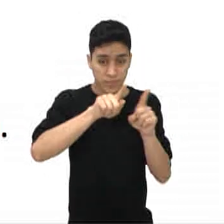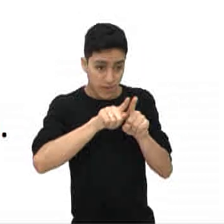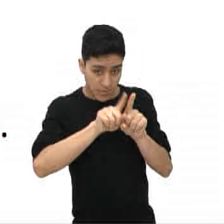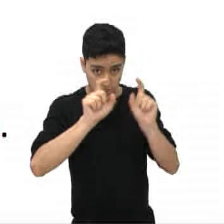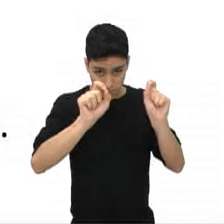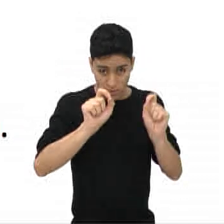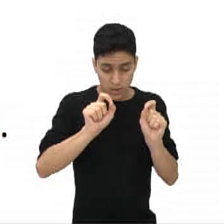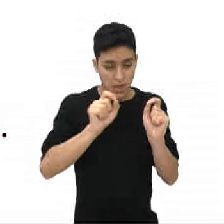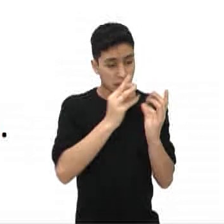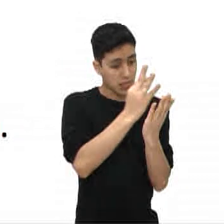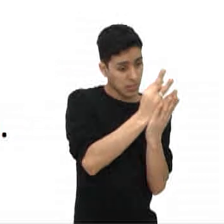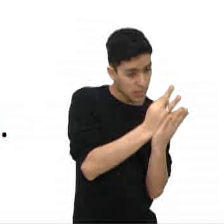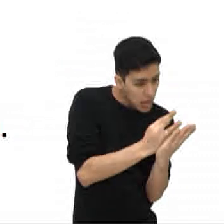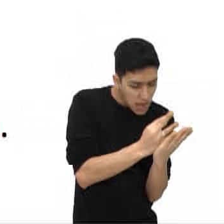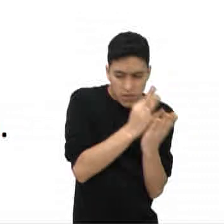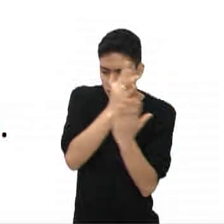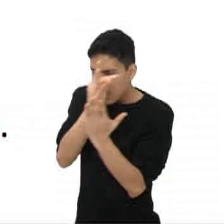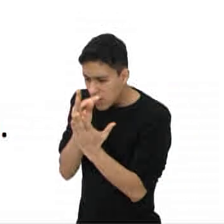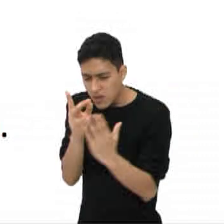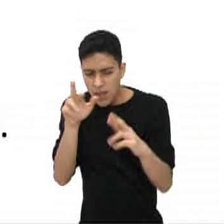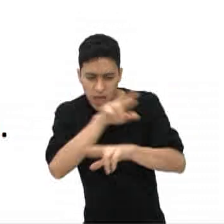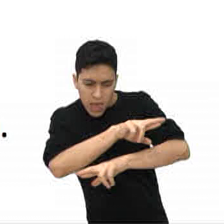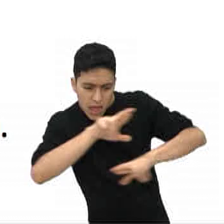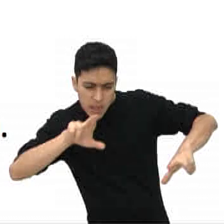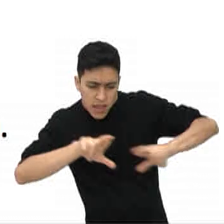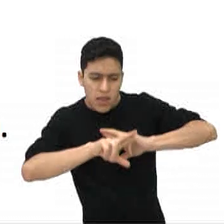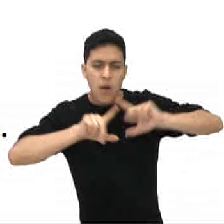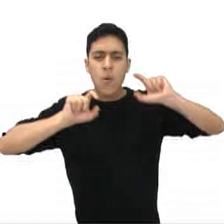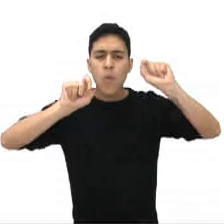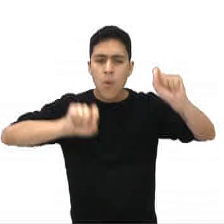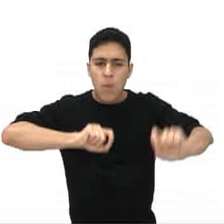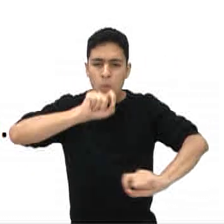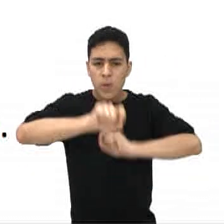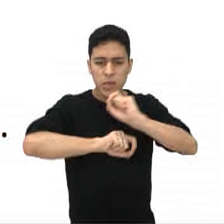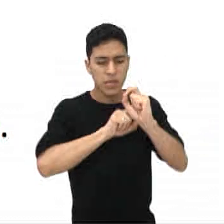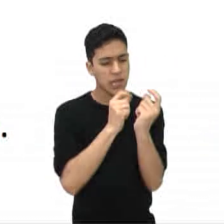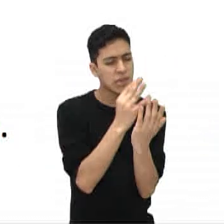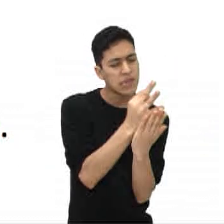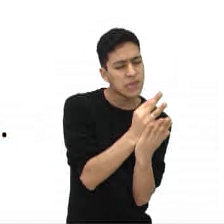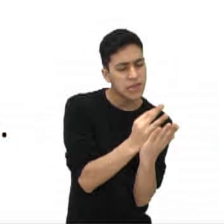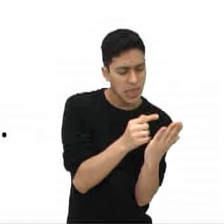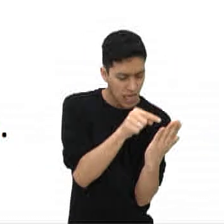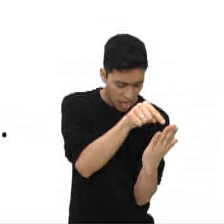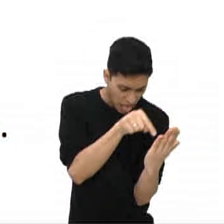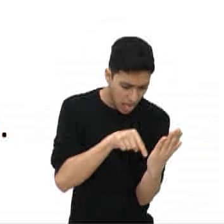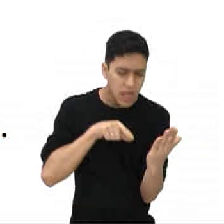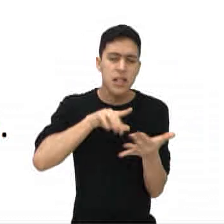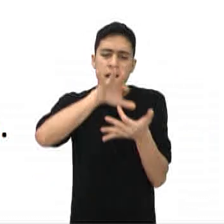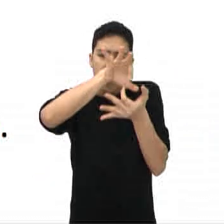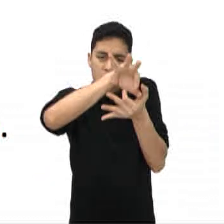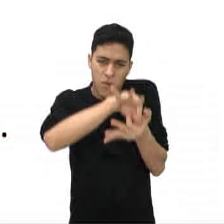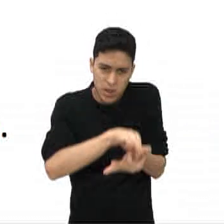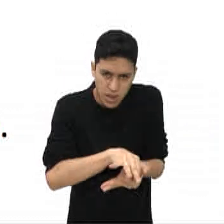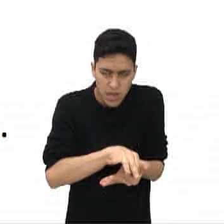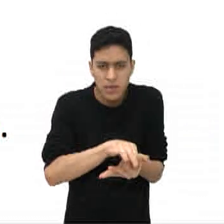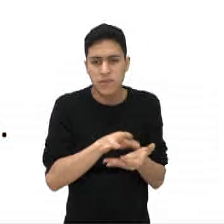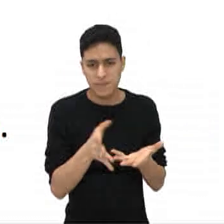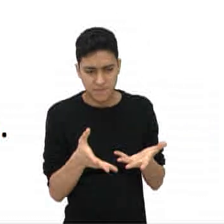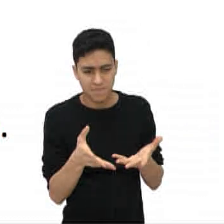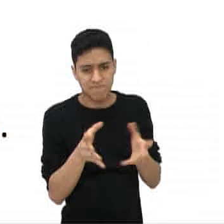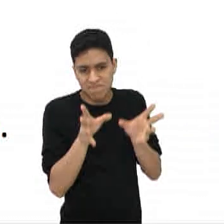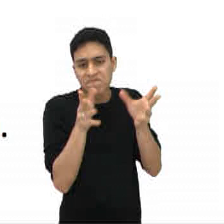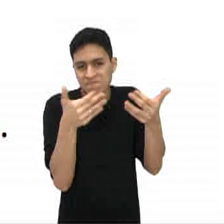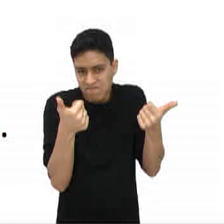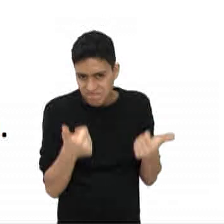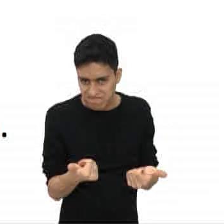as partes de um texto, identificando repetições ou substituições que contribuem para a continuidade do texto, né, da